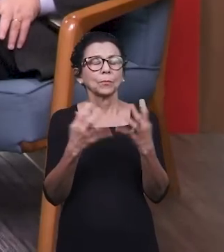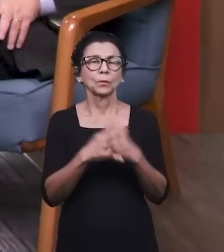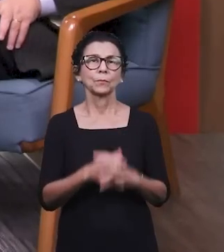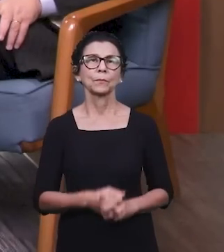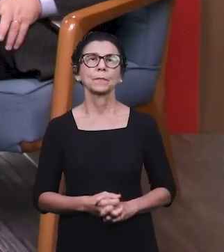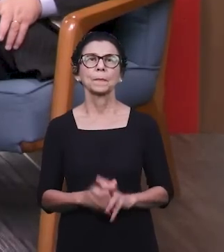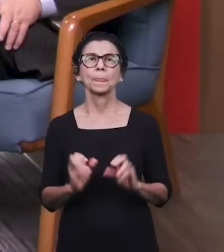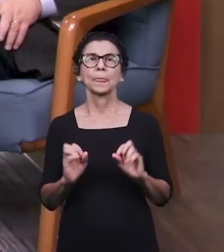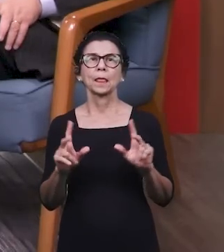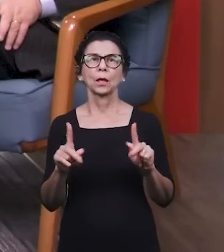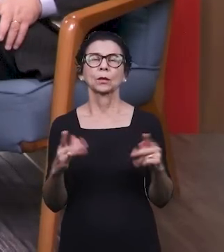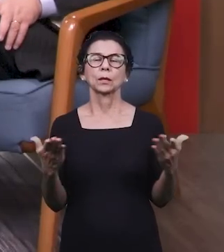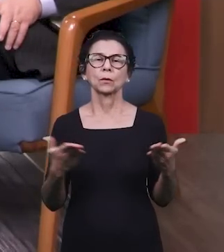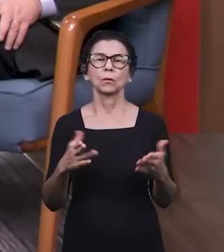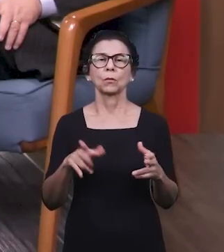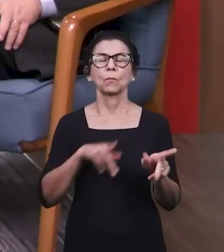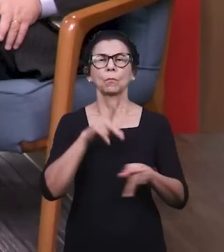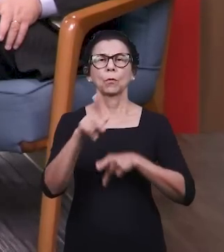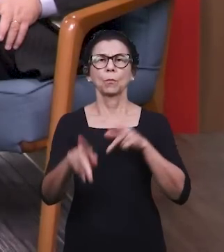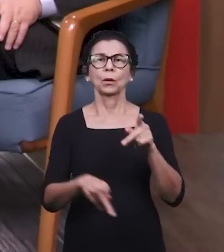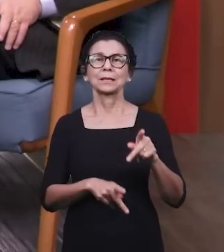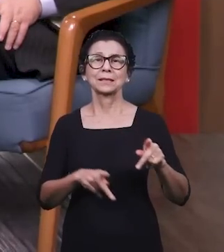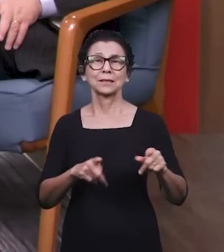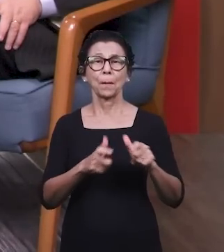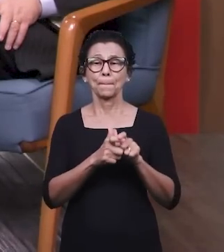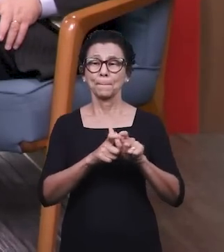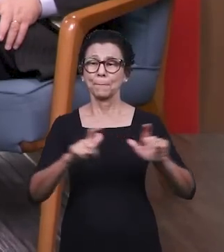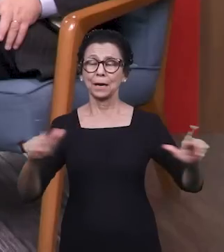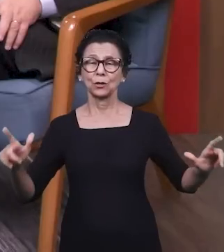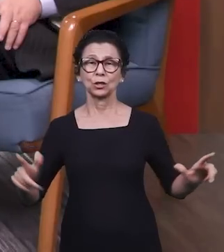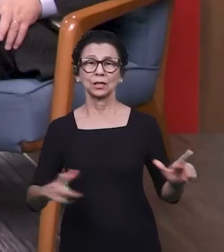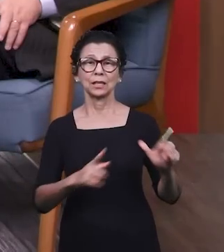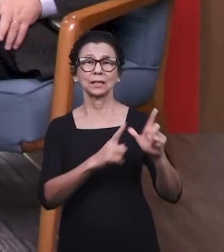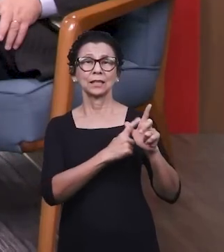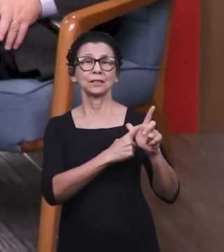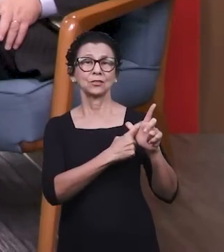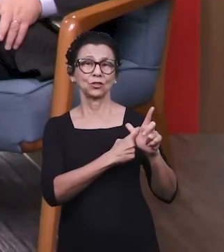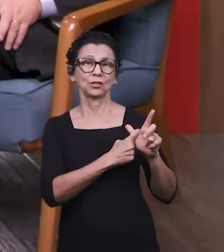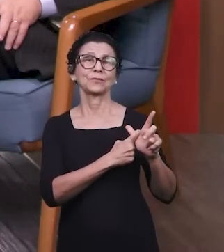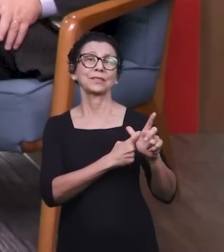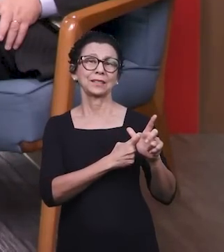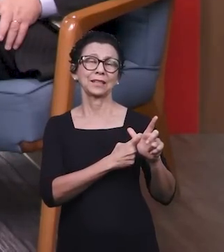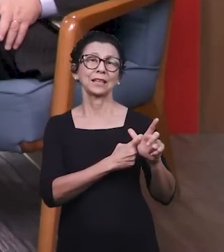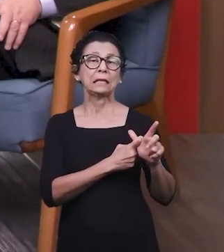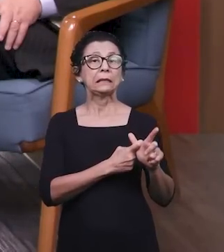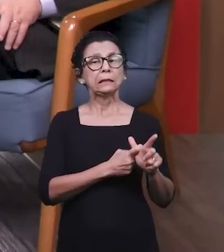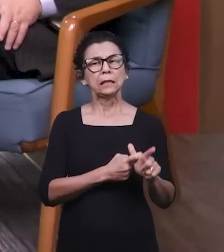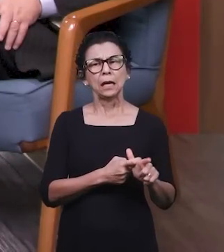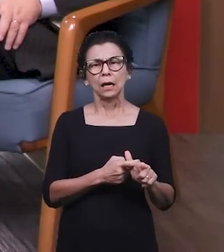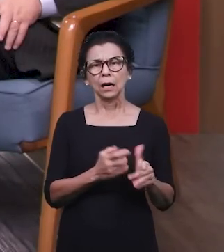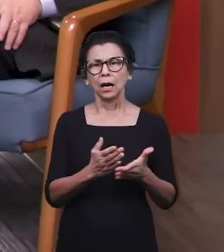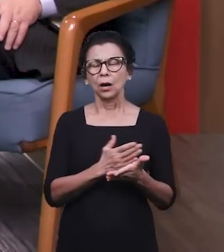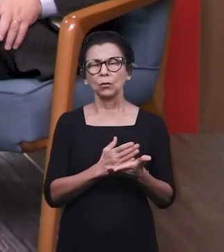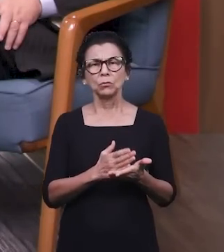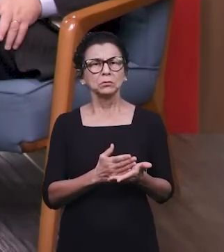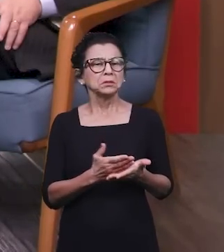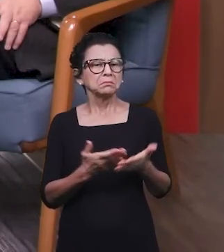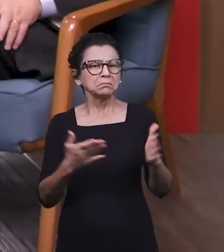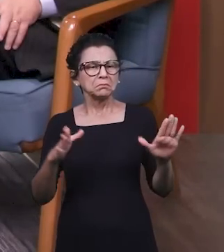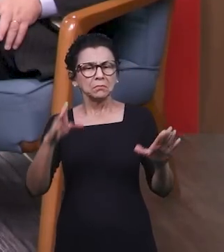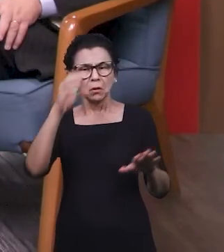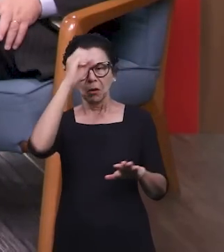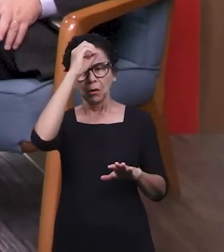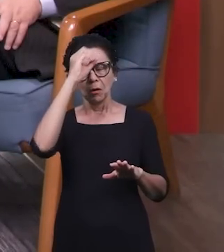Perfeito. Hoje nós temos uma população muito endividada e, em boa parte, nós vemos que as pessoas sequer conhecem informações básicas